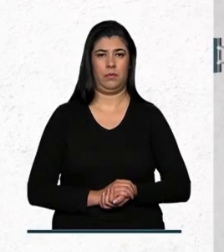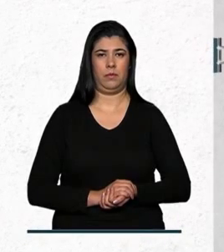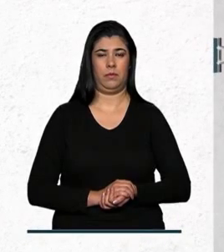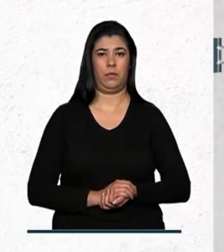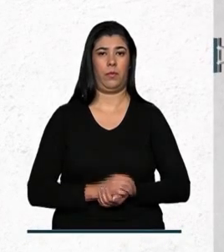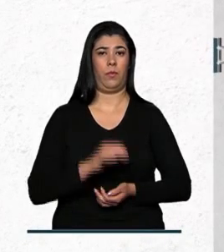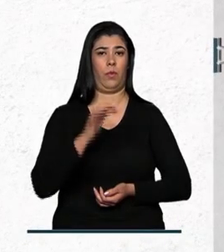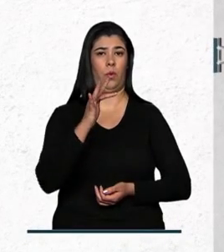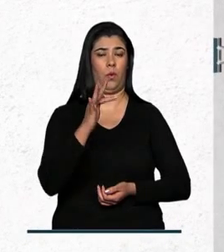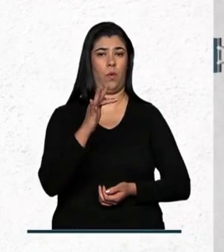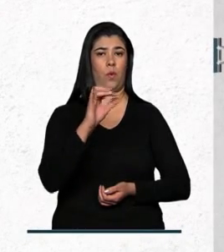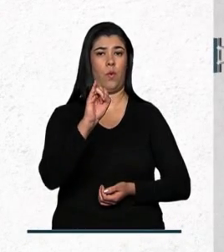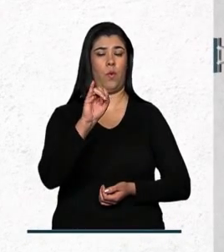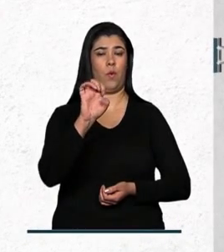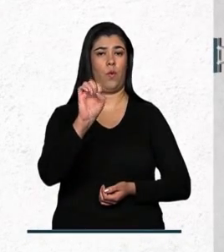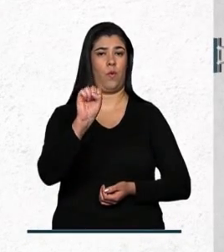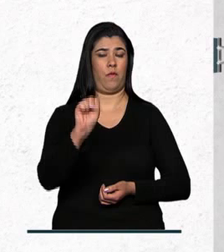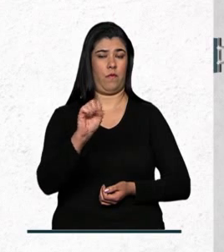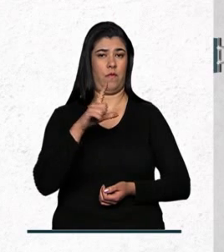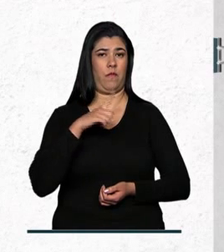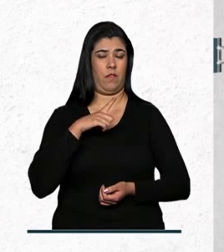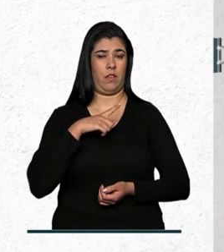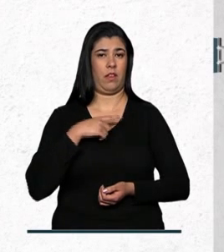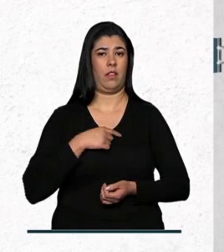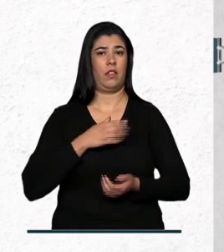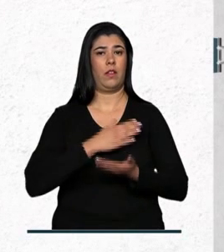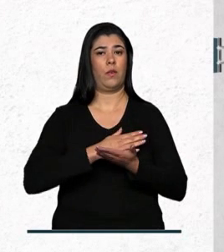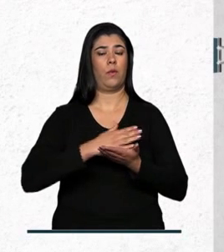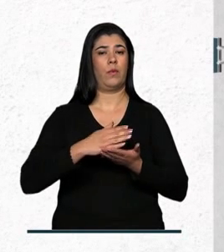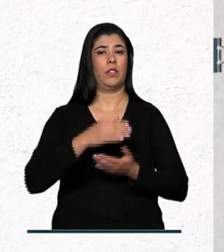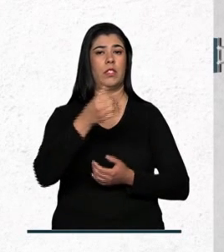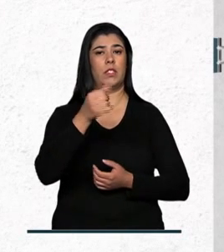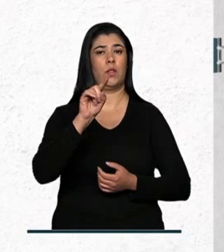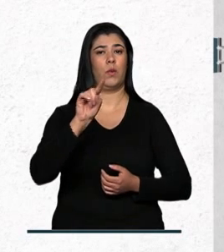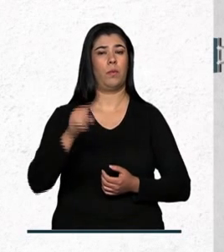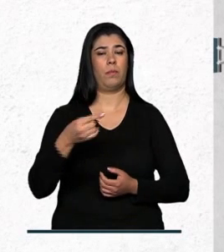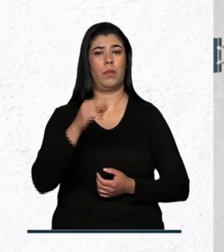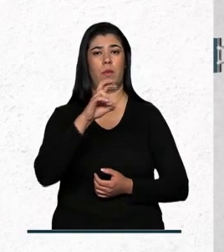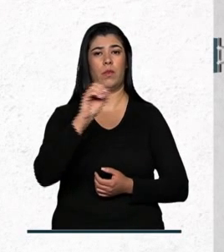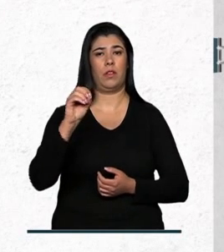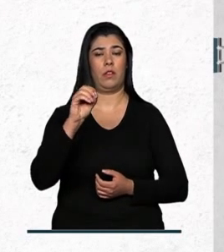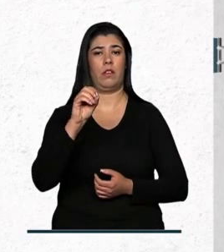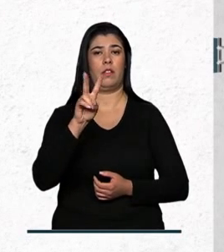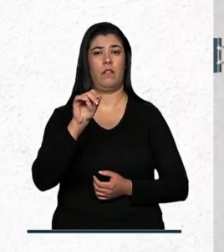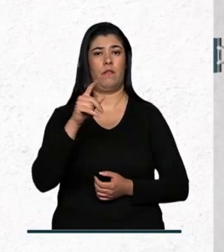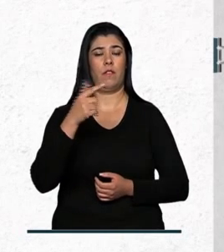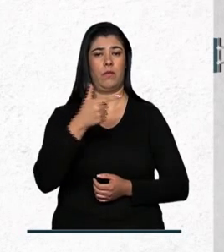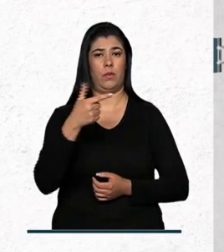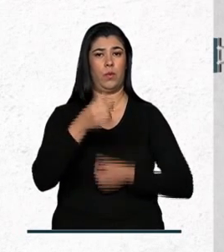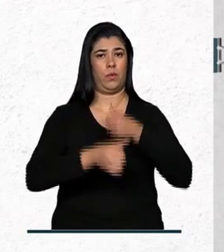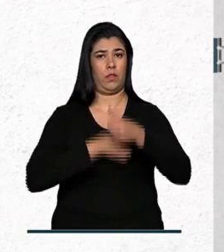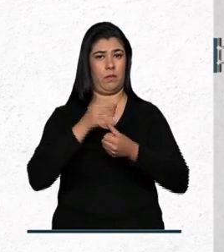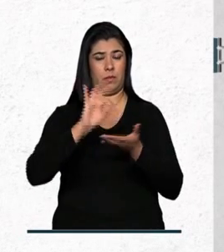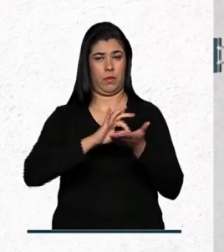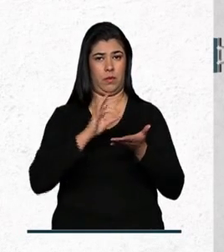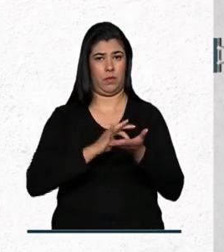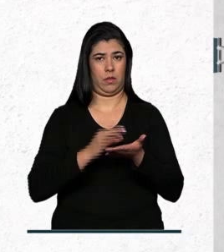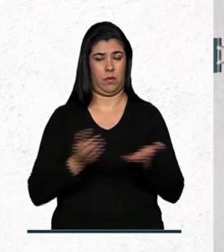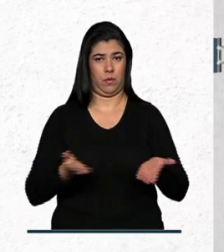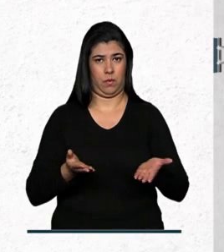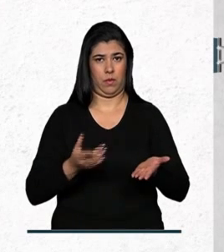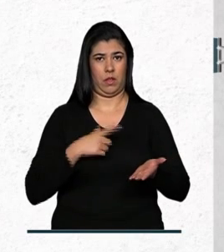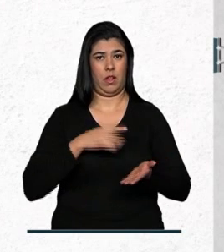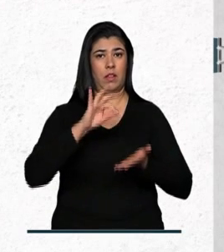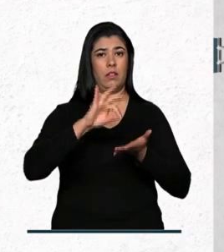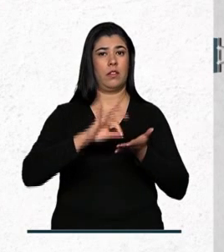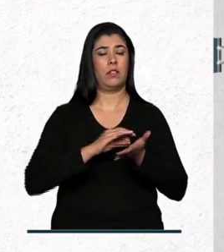O Fundo de Financiamento Estudantil, FIES, terá 61.500 vagas no segundo semestre deste ano. As inscrições,